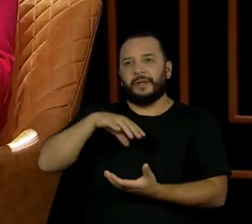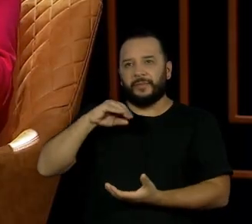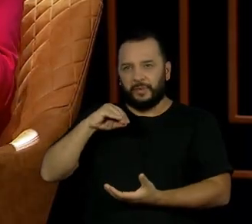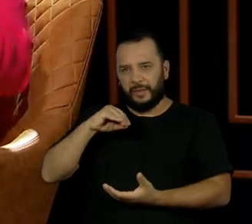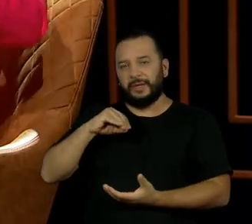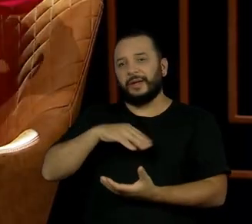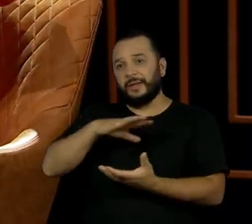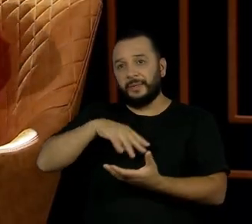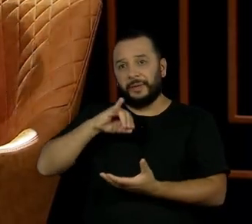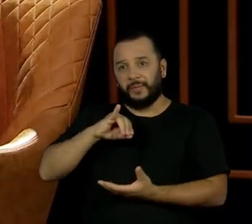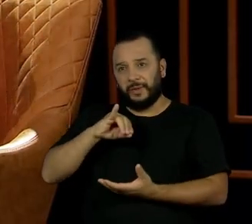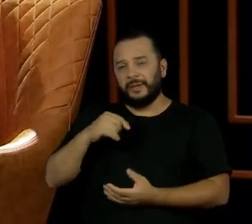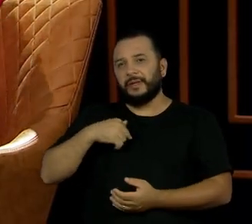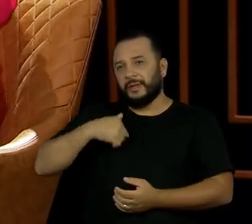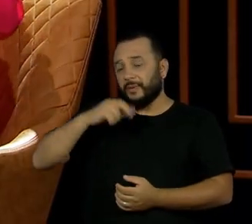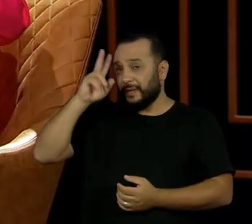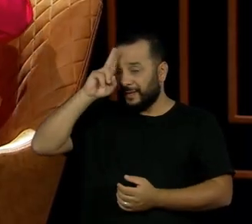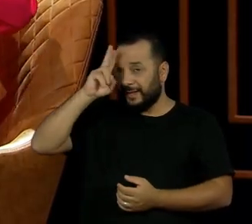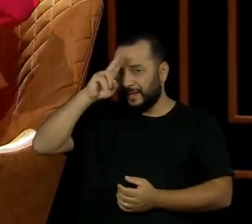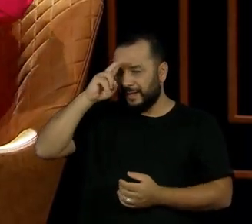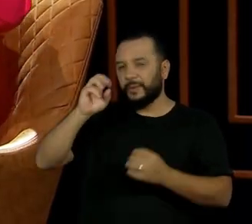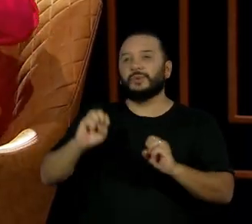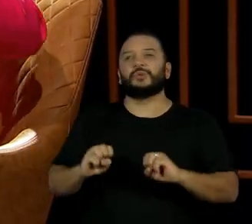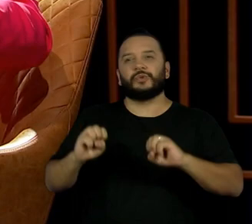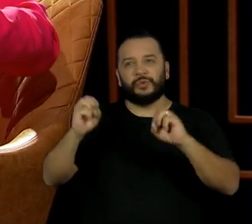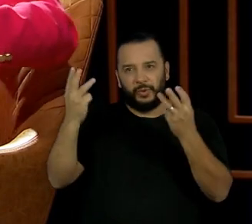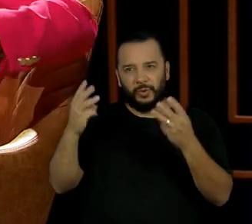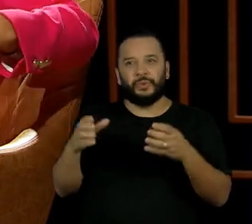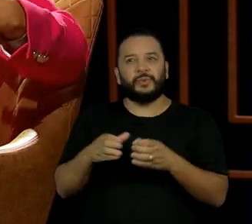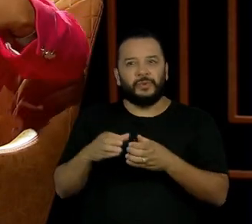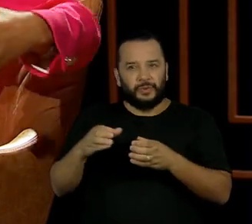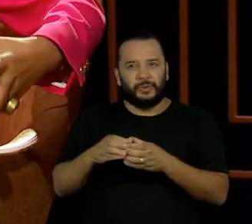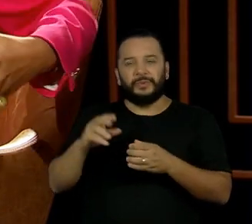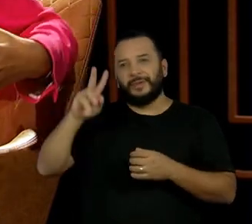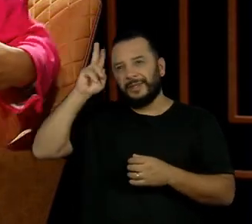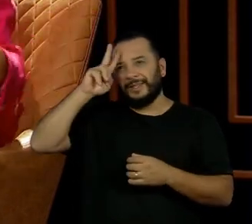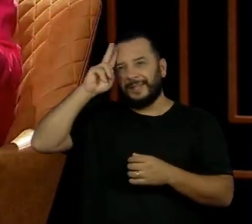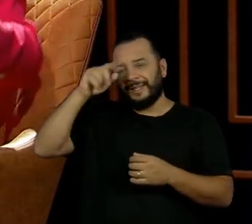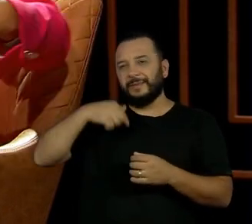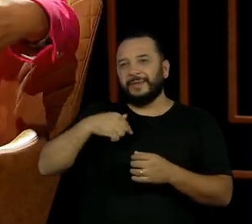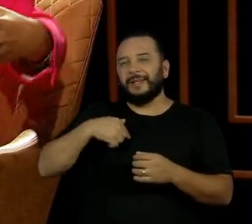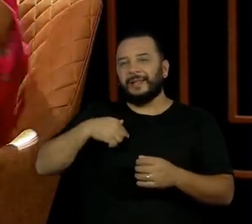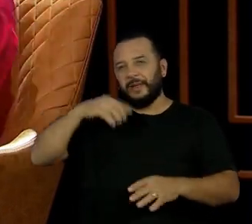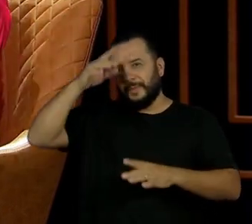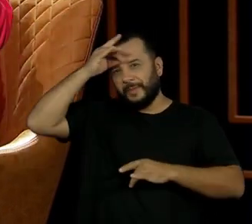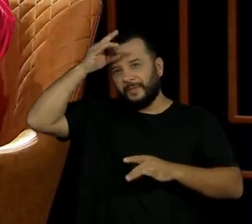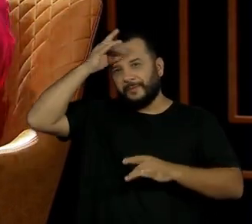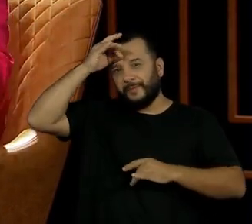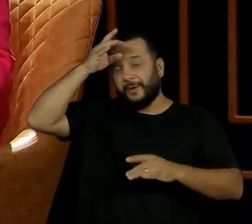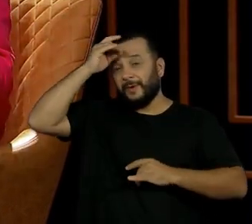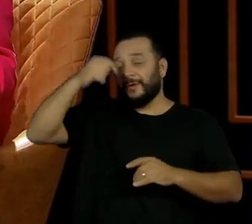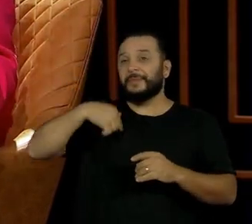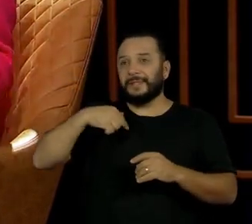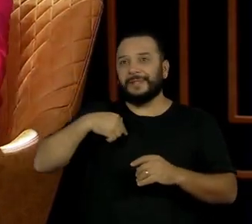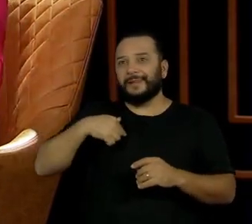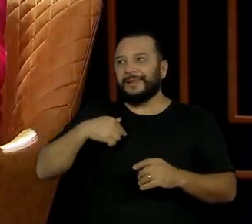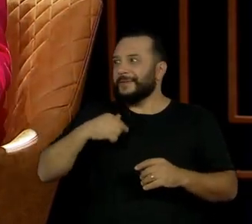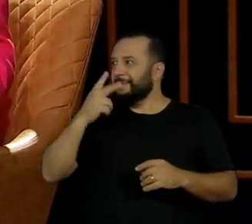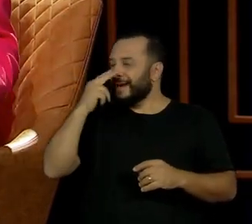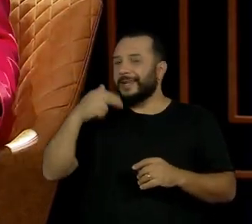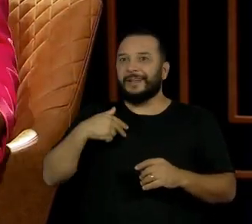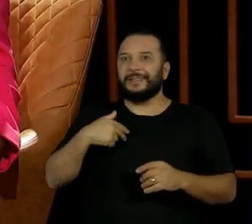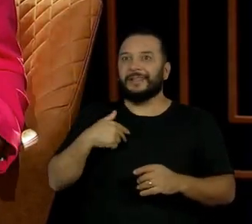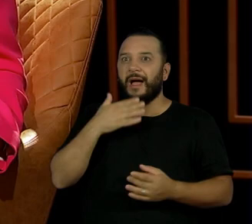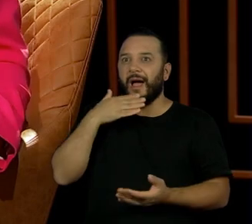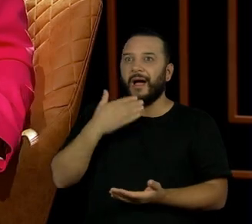lembro desse show eu lembro do Maurício White ali eu lembro daquela performance daquela energia daquele som e eu fiquei